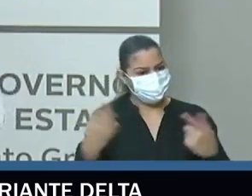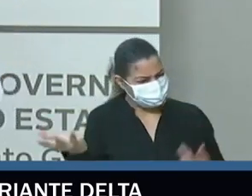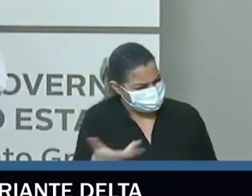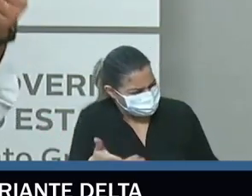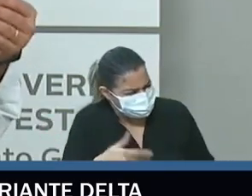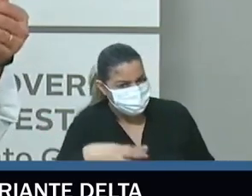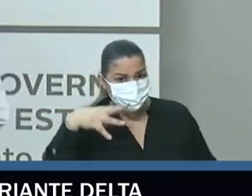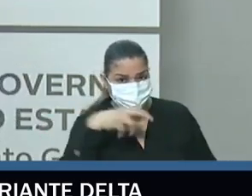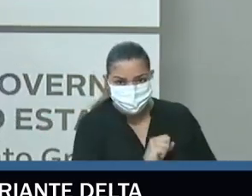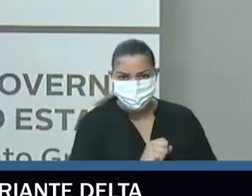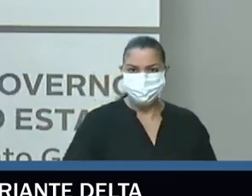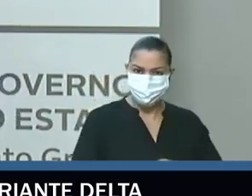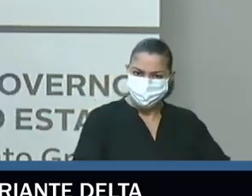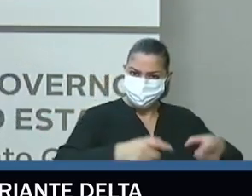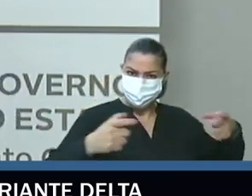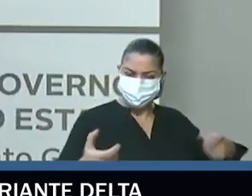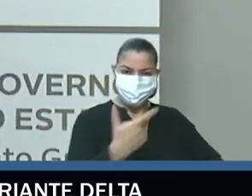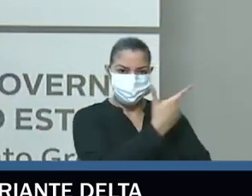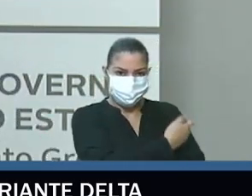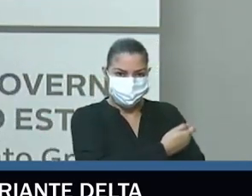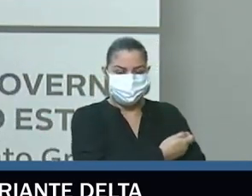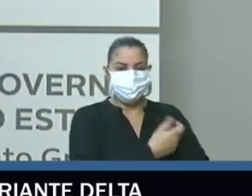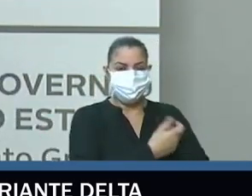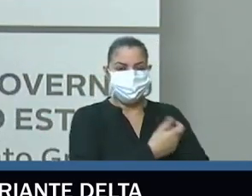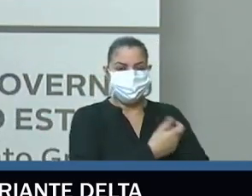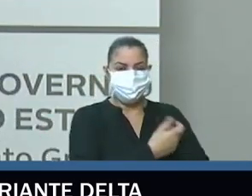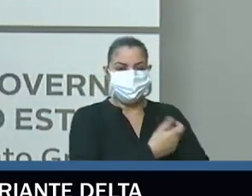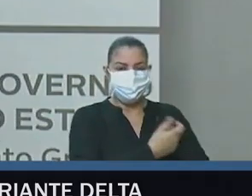vacinação que a grande proteção a essa nova variante